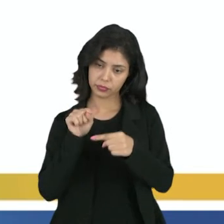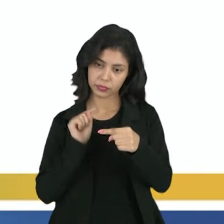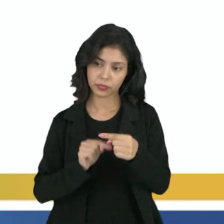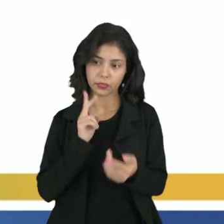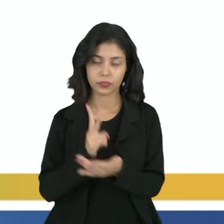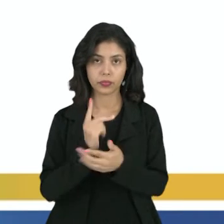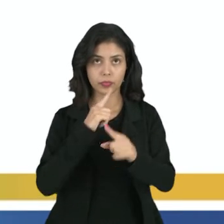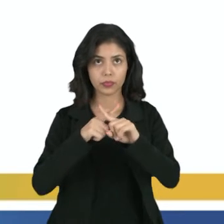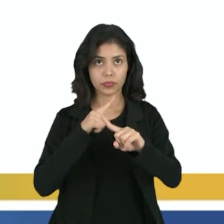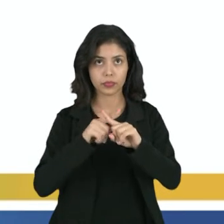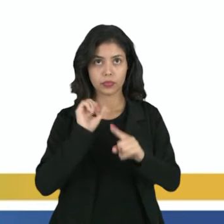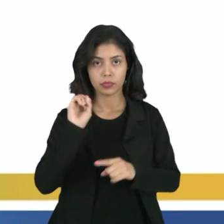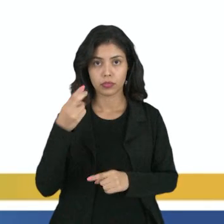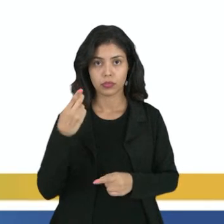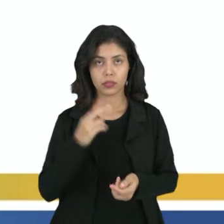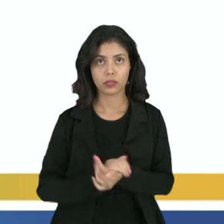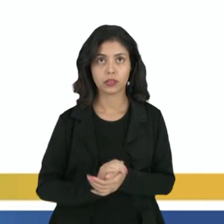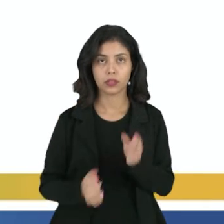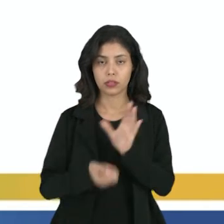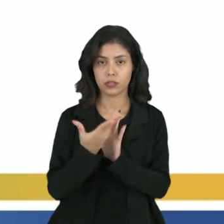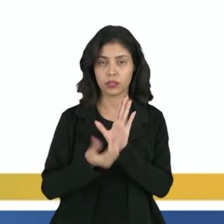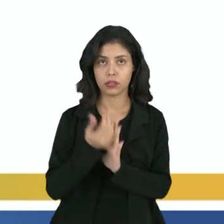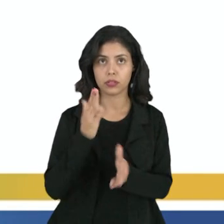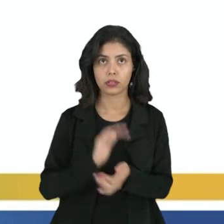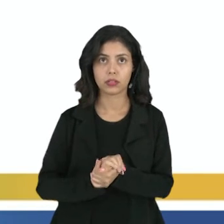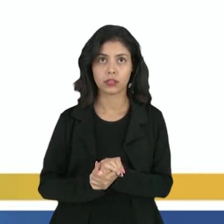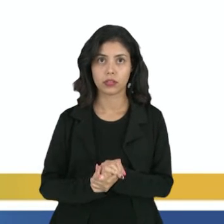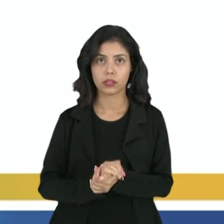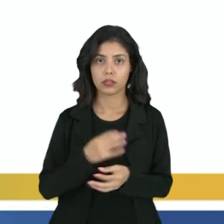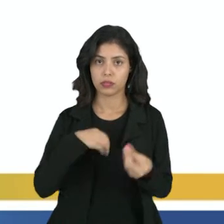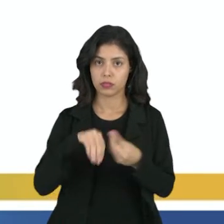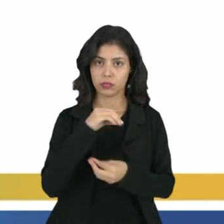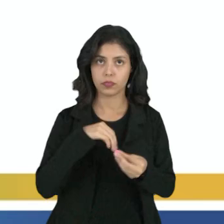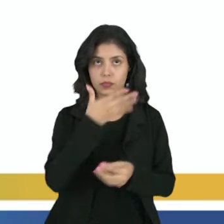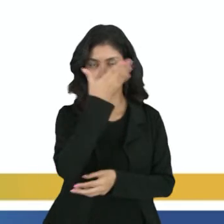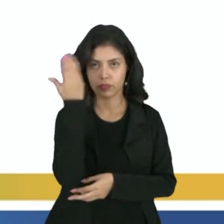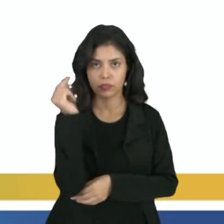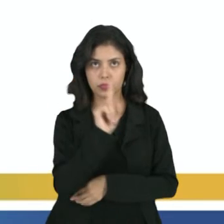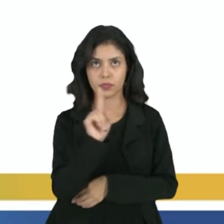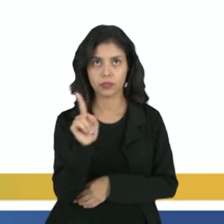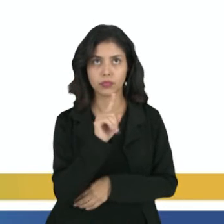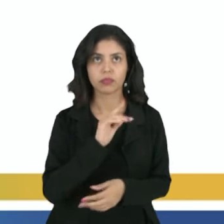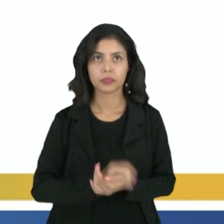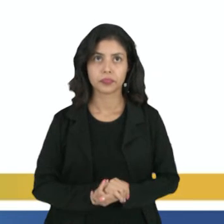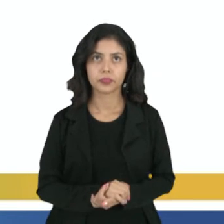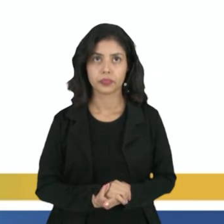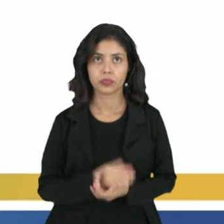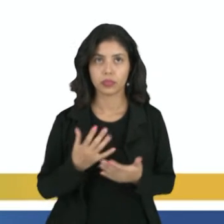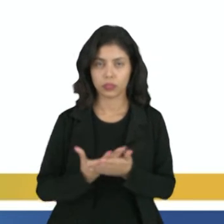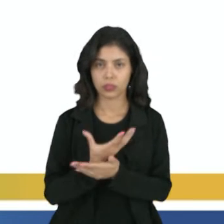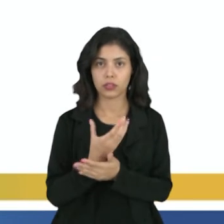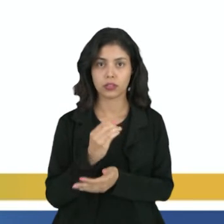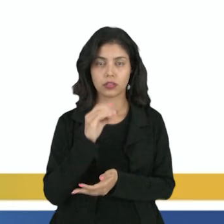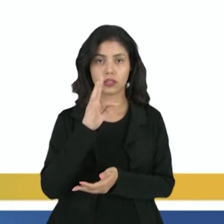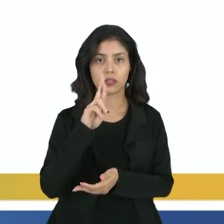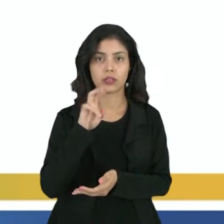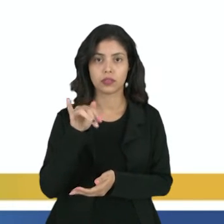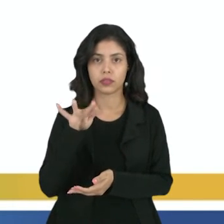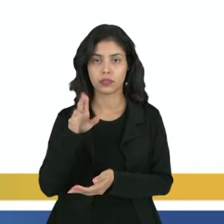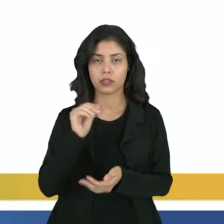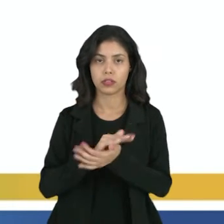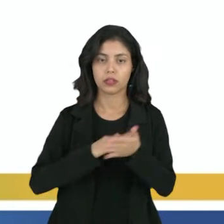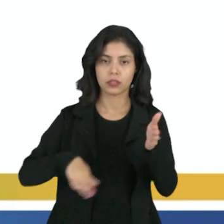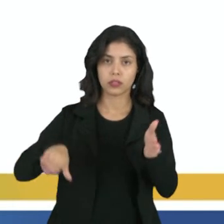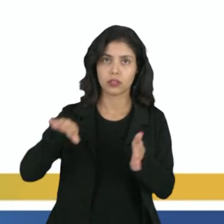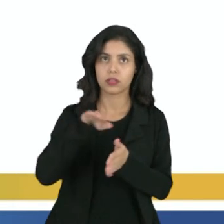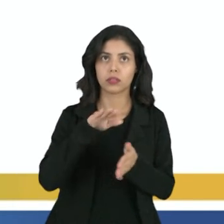dividir pela multiplicação ou produto da concentração dos reagentes, não esquecendo de pegar os coeficientes e